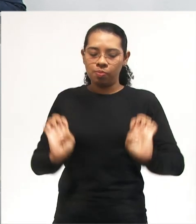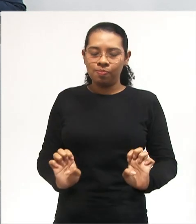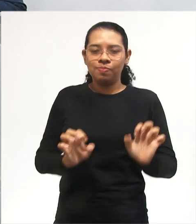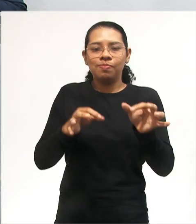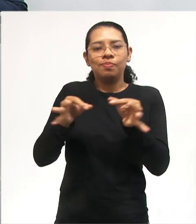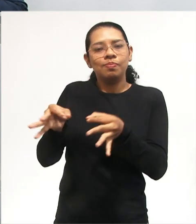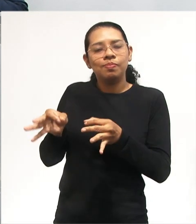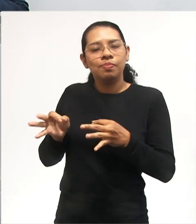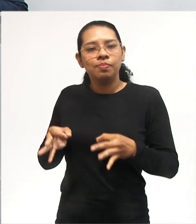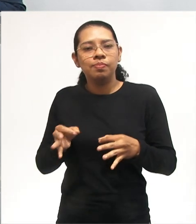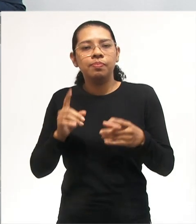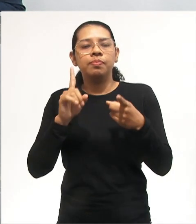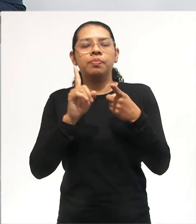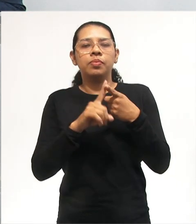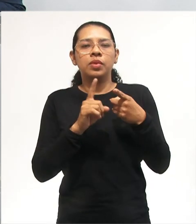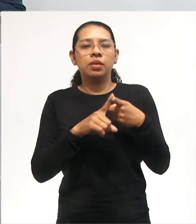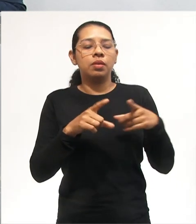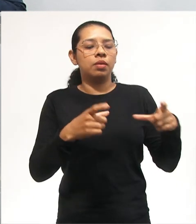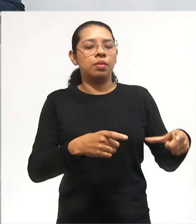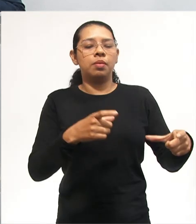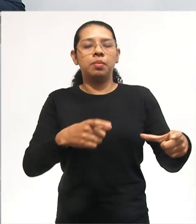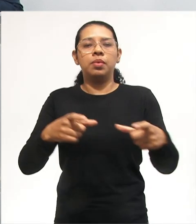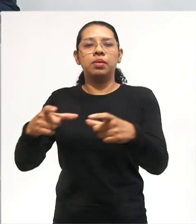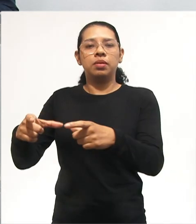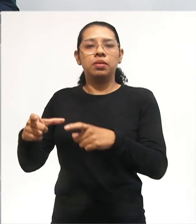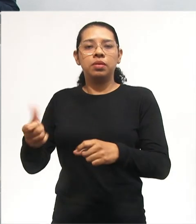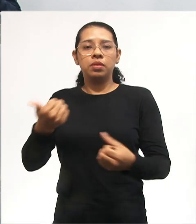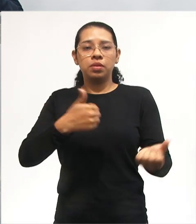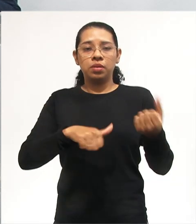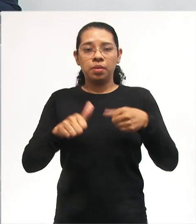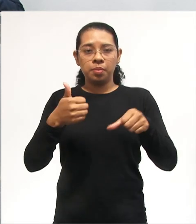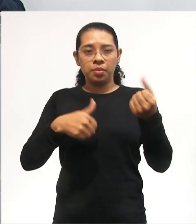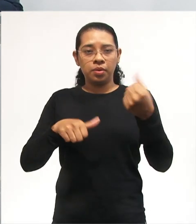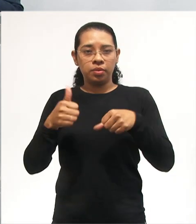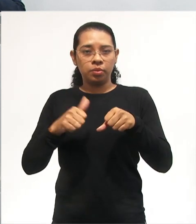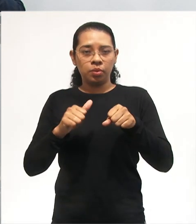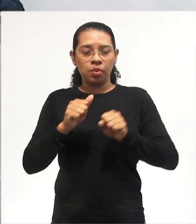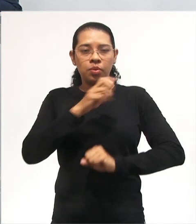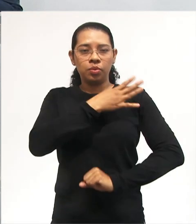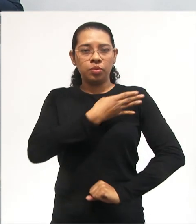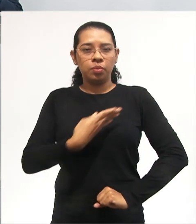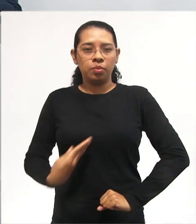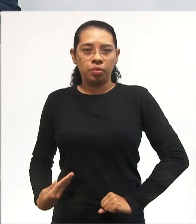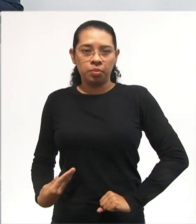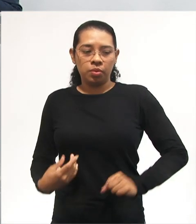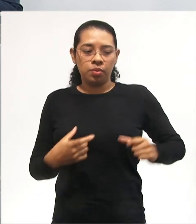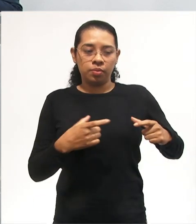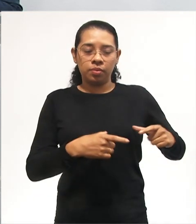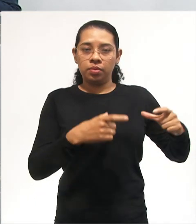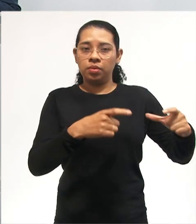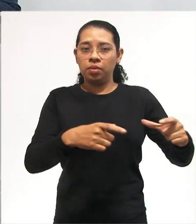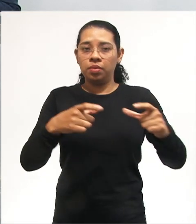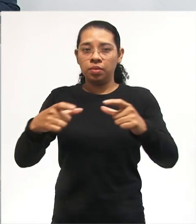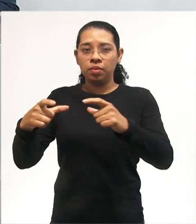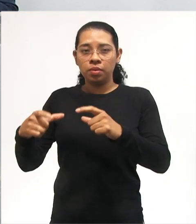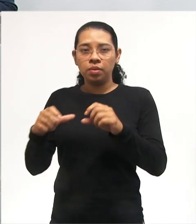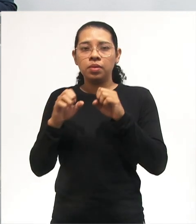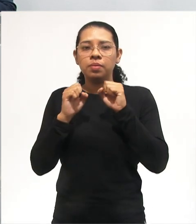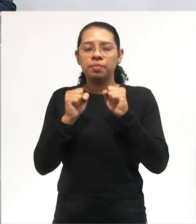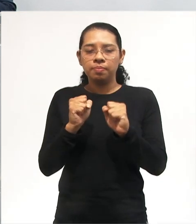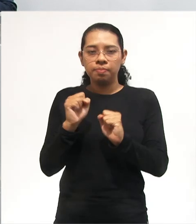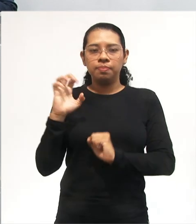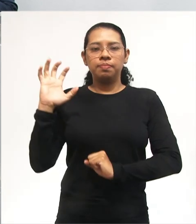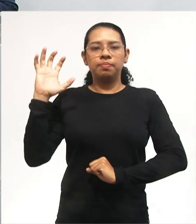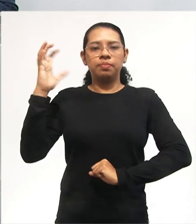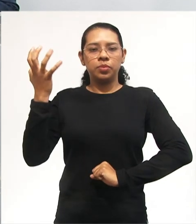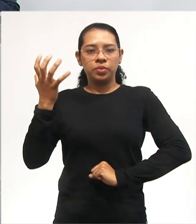pesquisa, de laboratórios públicos, né? Ambientes aonde possam se dar essas interações, aonde possam acontecer